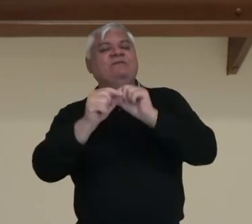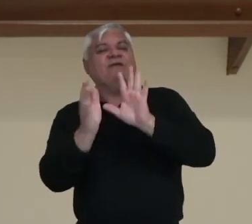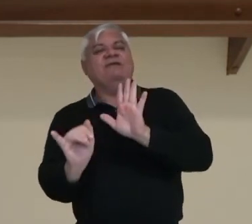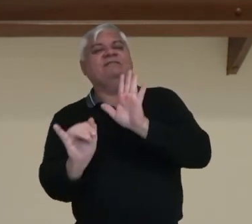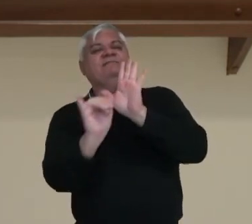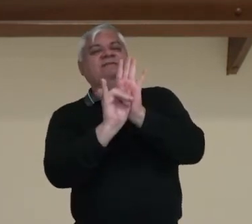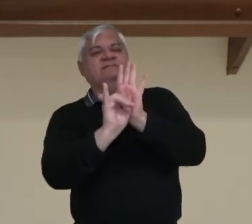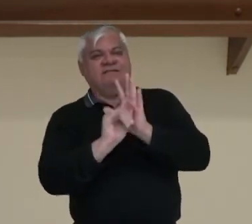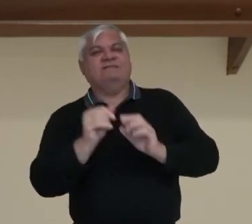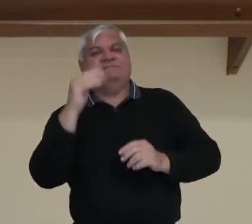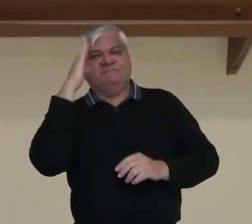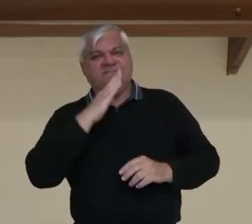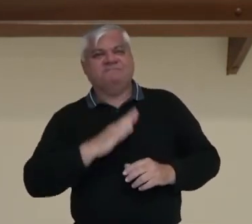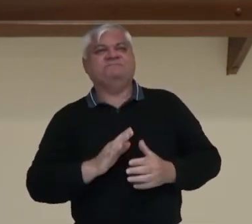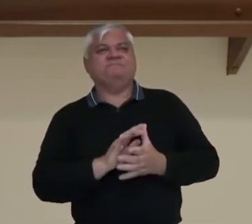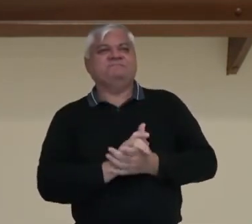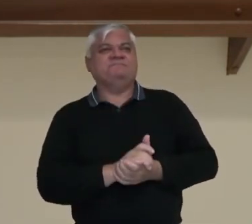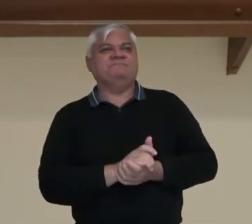identidade nacional.